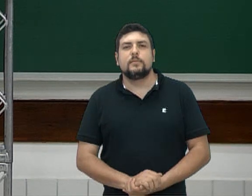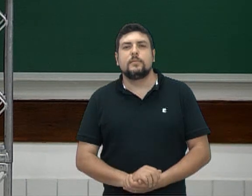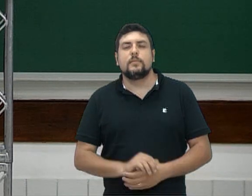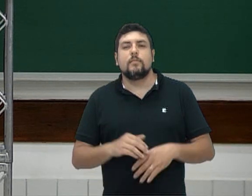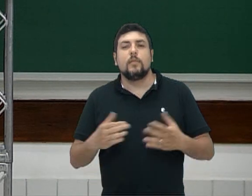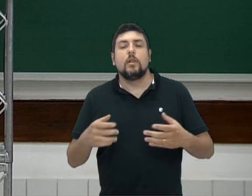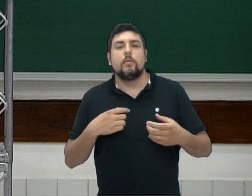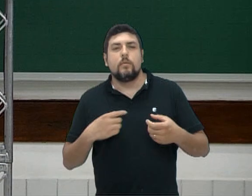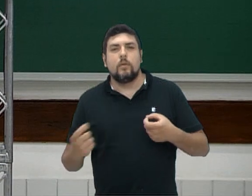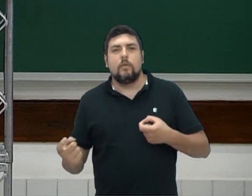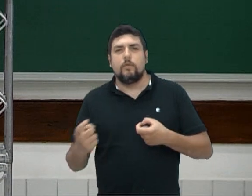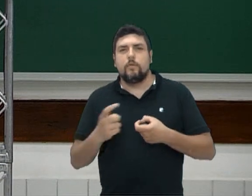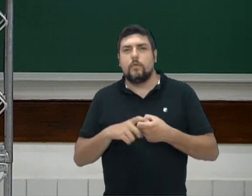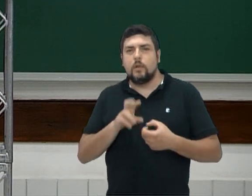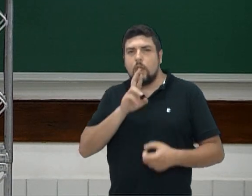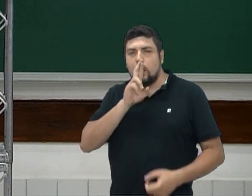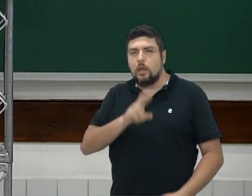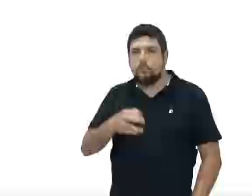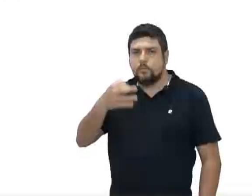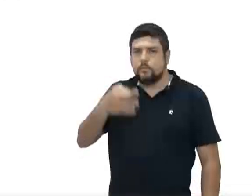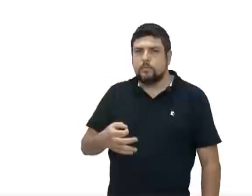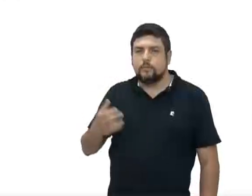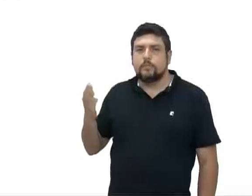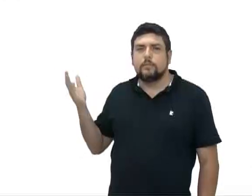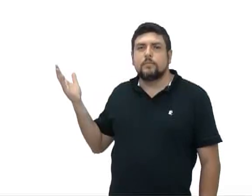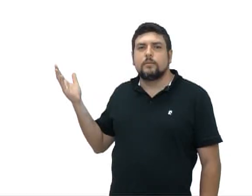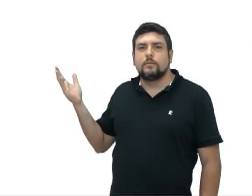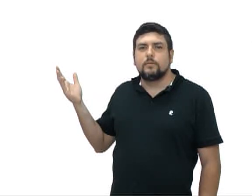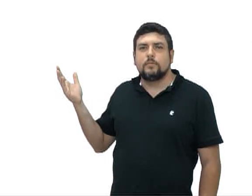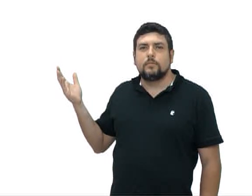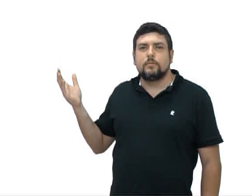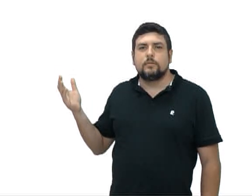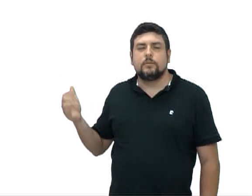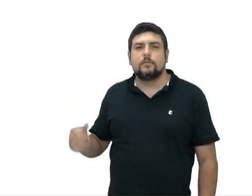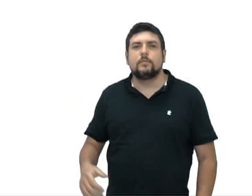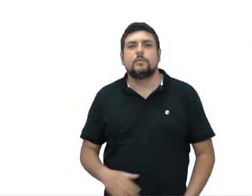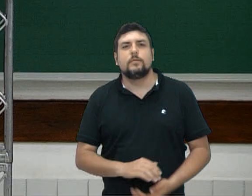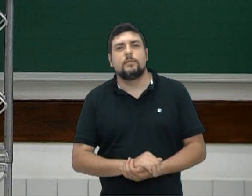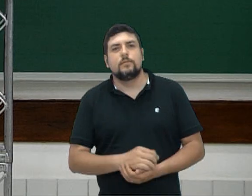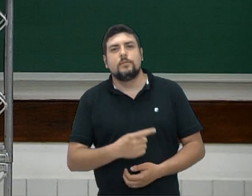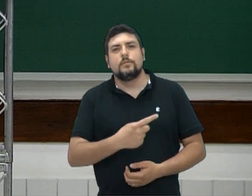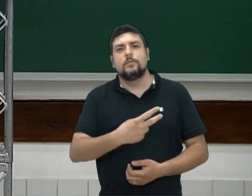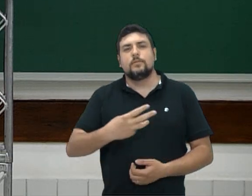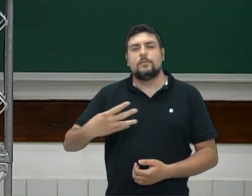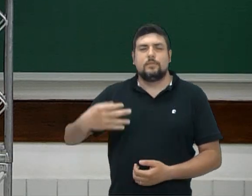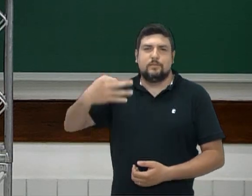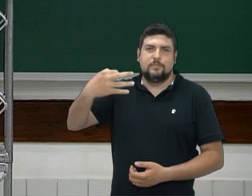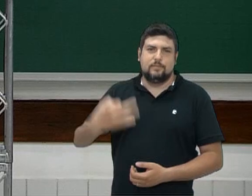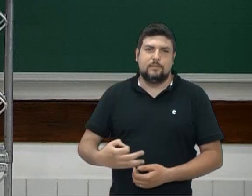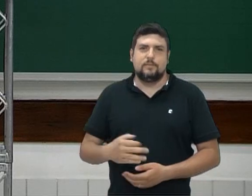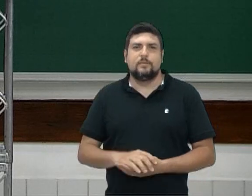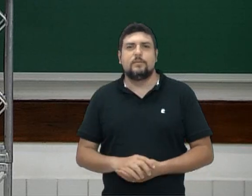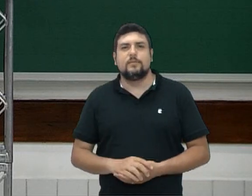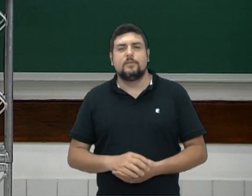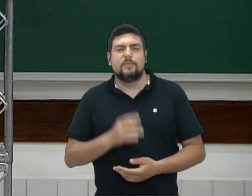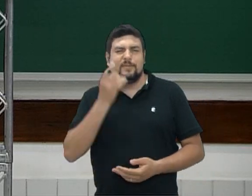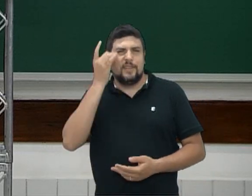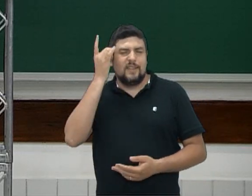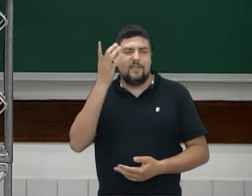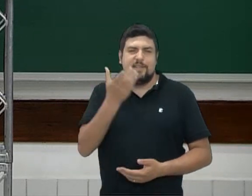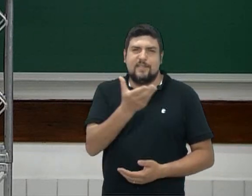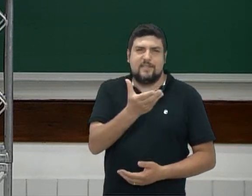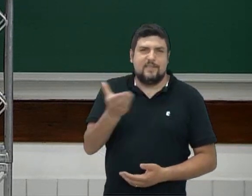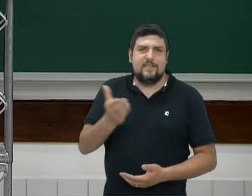Muito bem, voltamos com a resposta correta. Todas estão corretas, então não quis dificultar essa foi de graça para vocês,